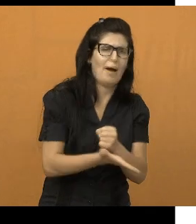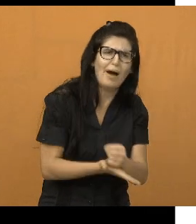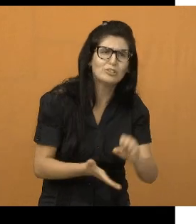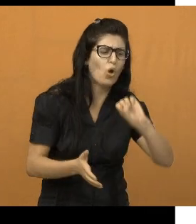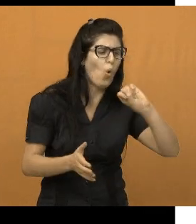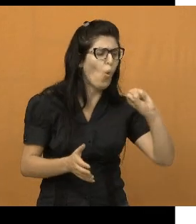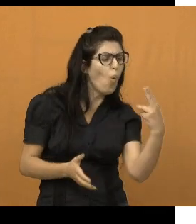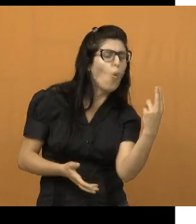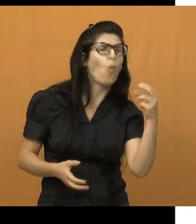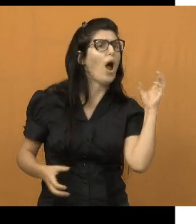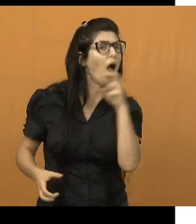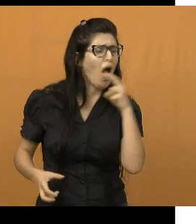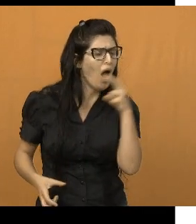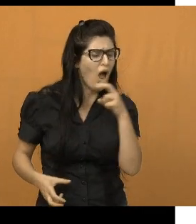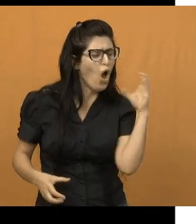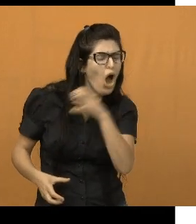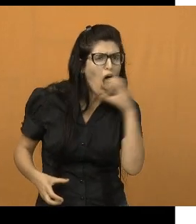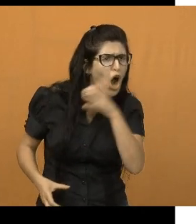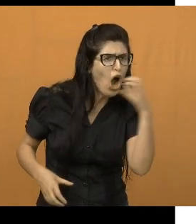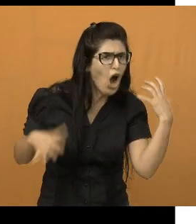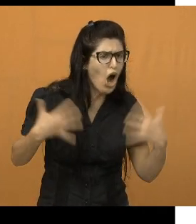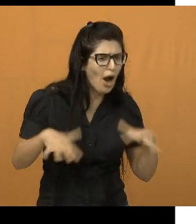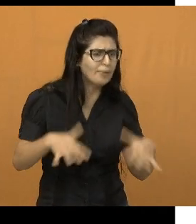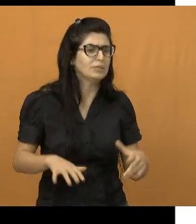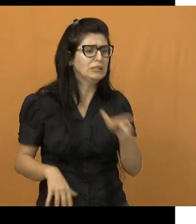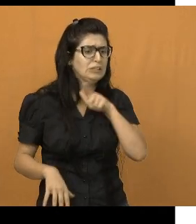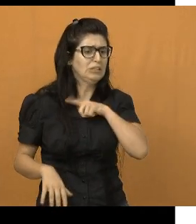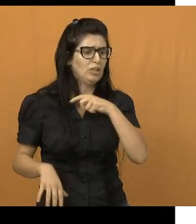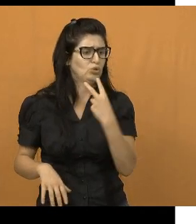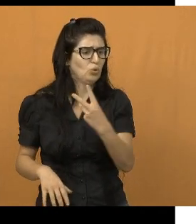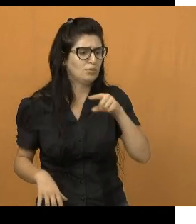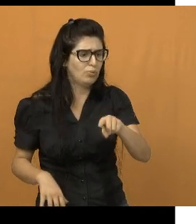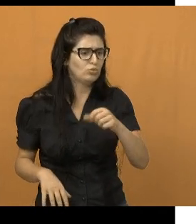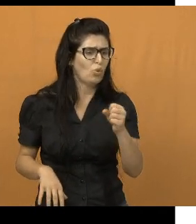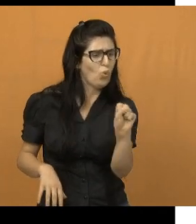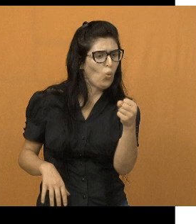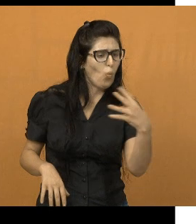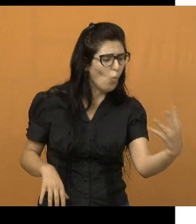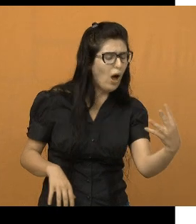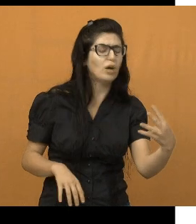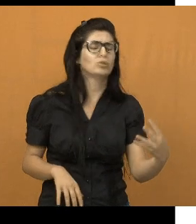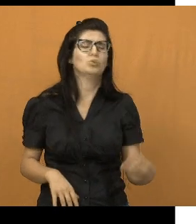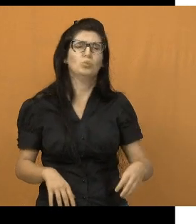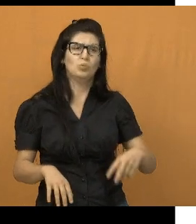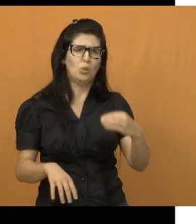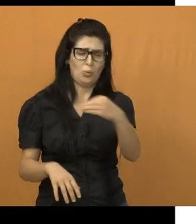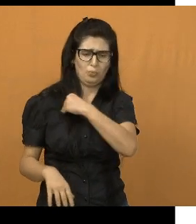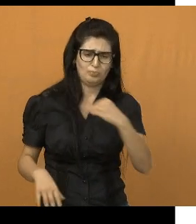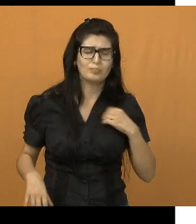ou urgência. Então, nós temos um número de 2,84 consultas por